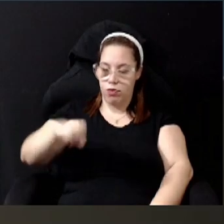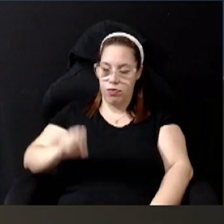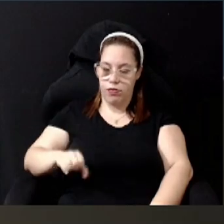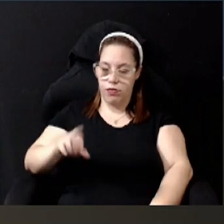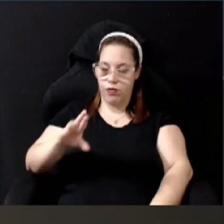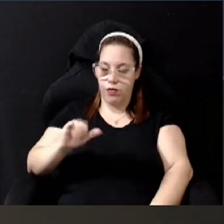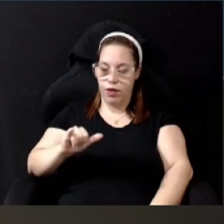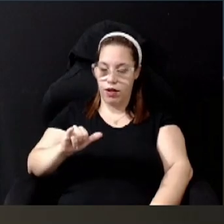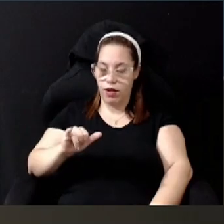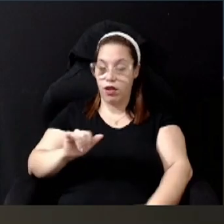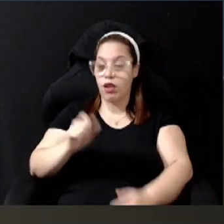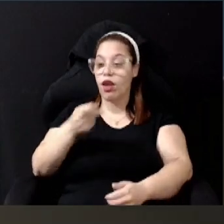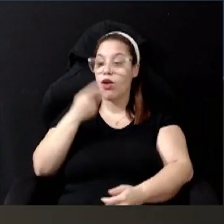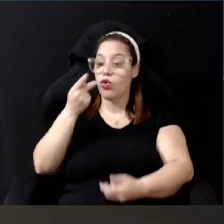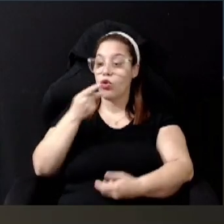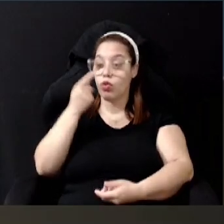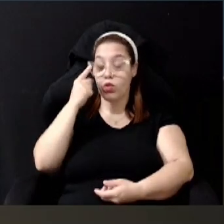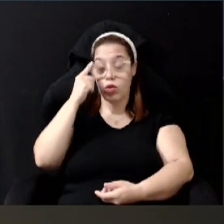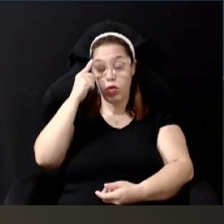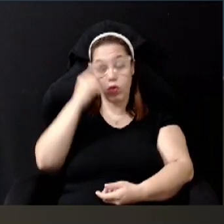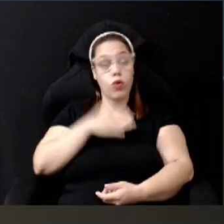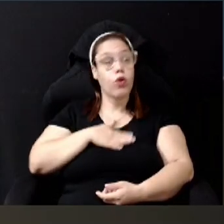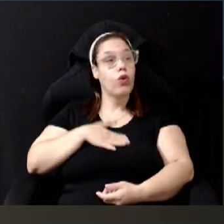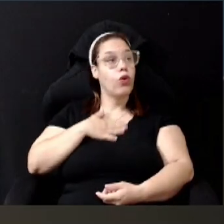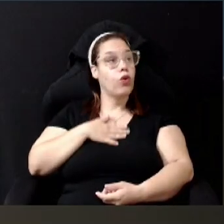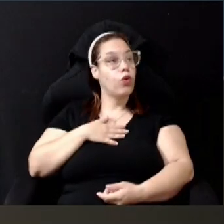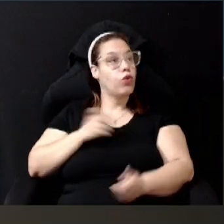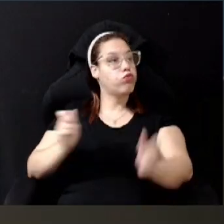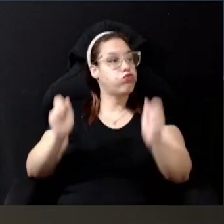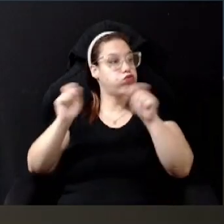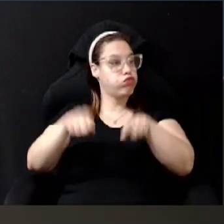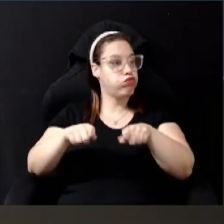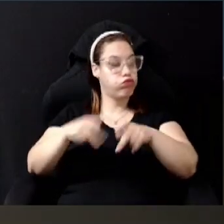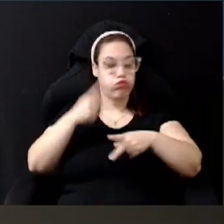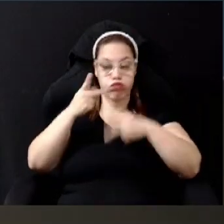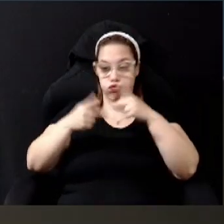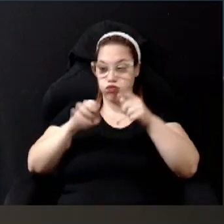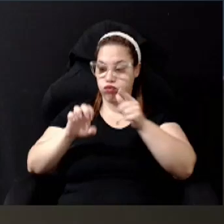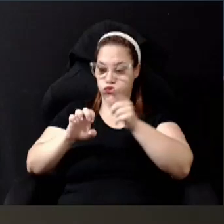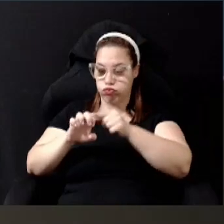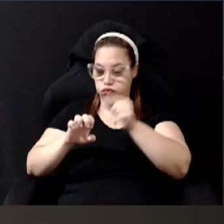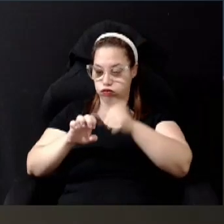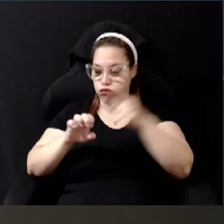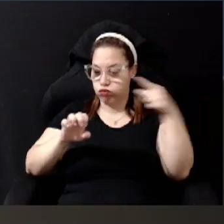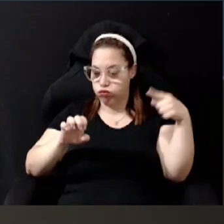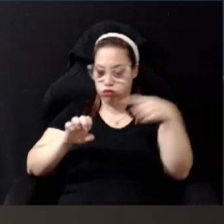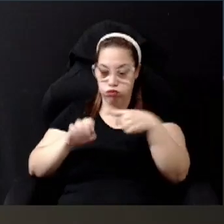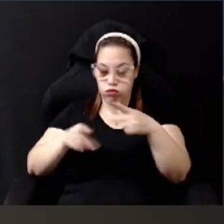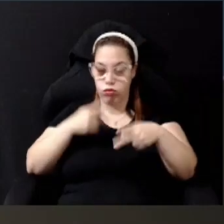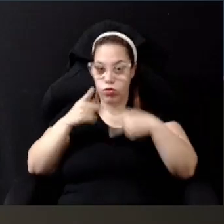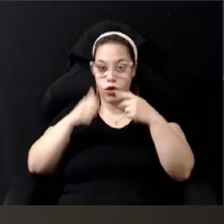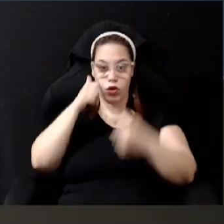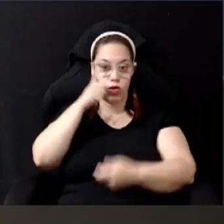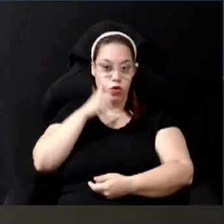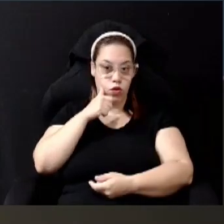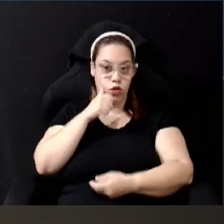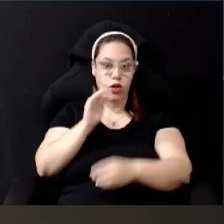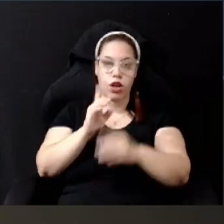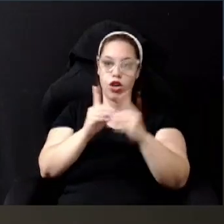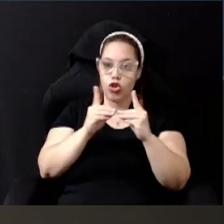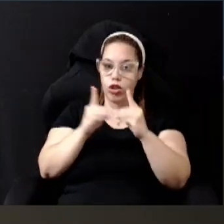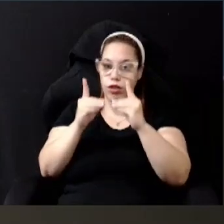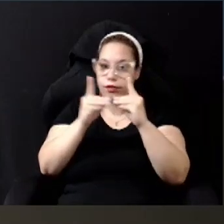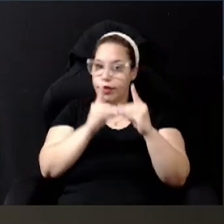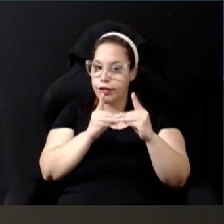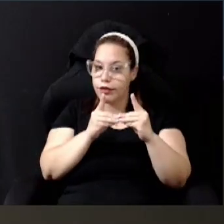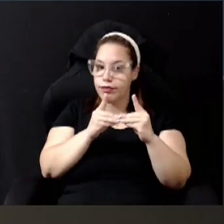dizer, eu gosto dessa possibilidade de falar com empresárias, eu gosto de falar com as meninas que a gente atende, de